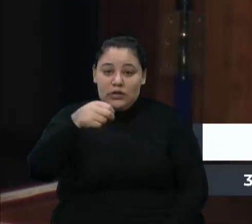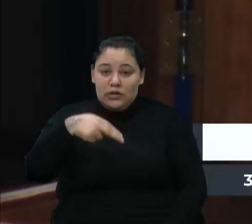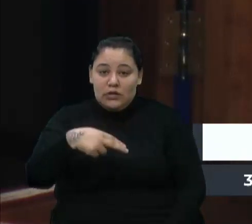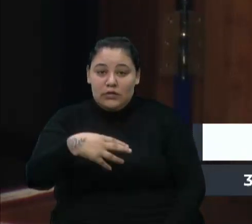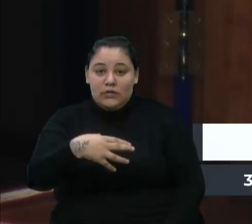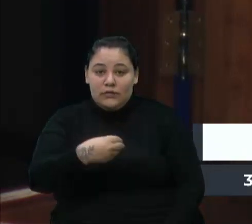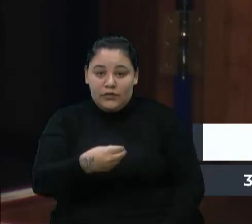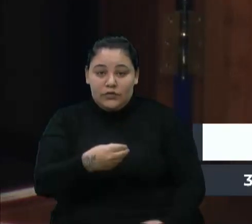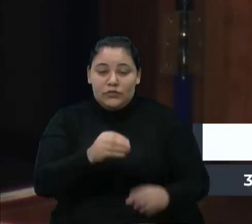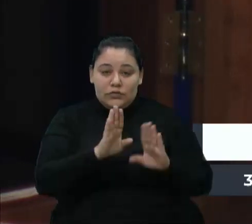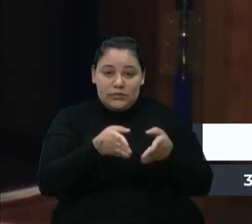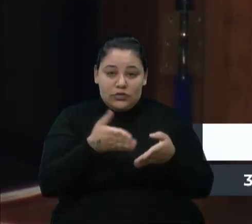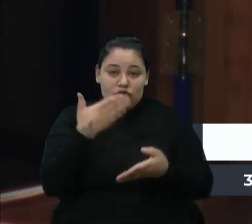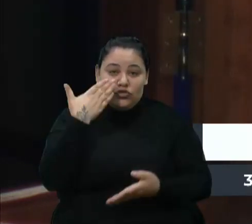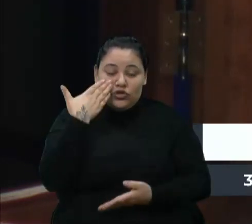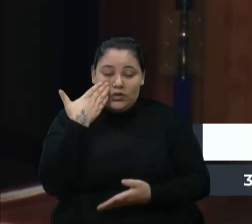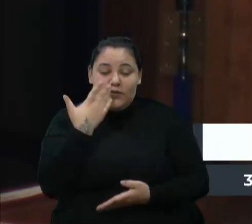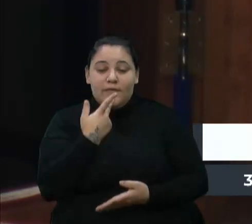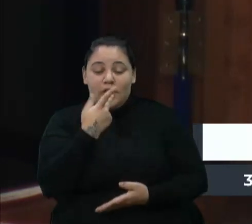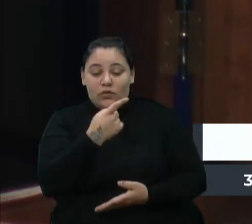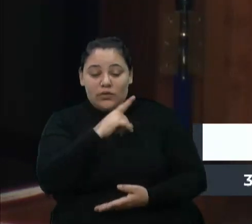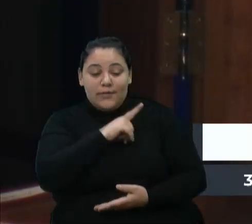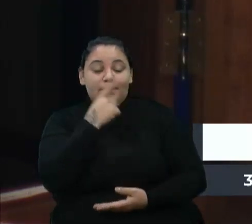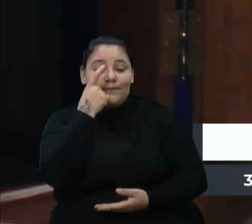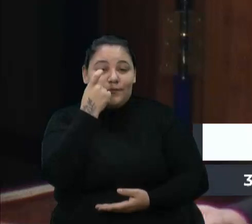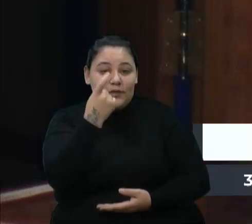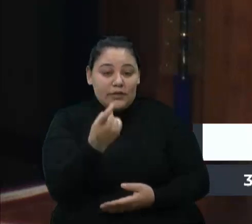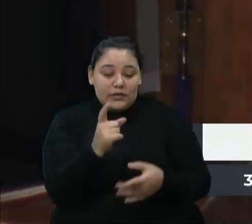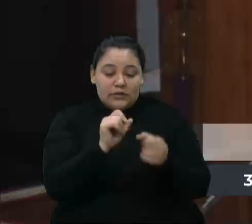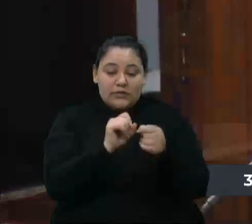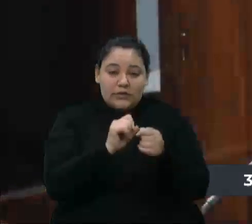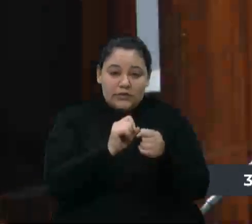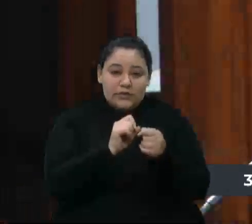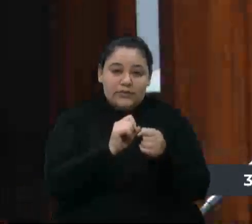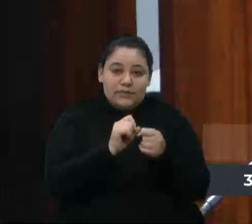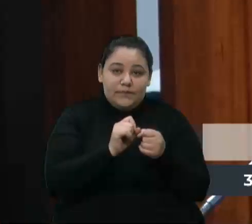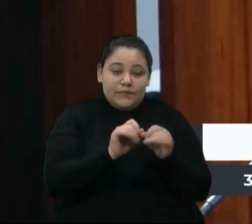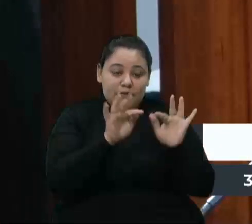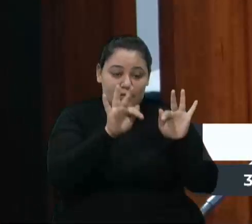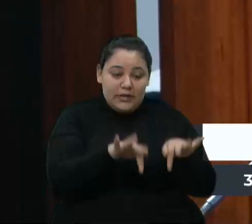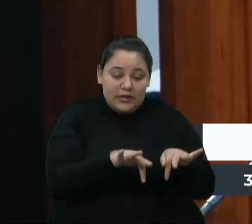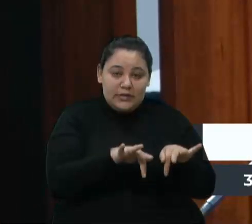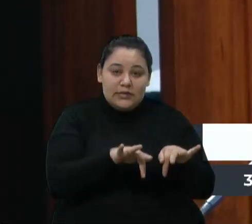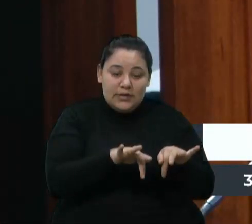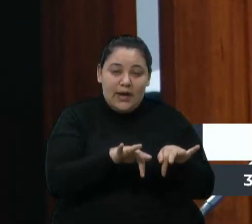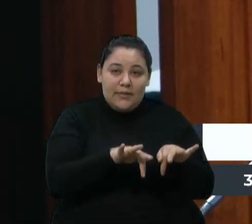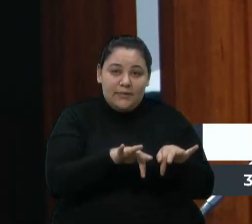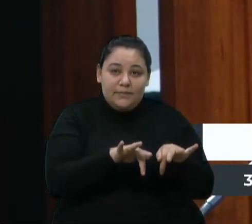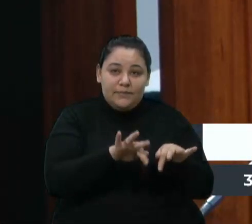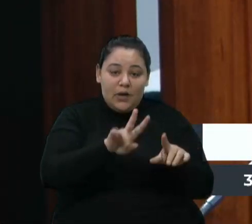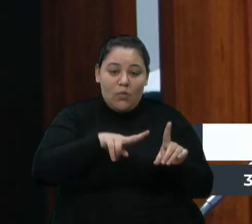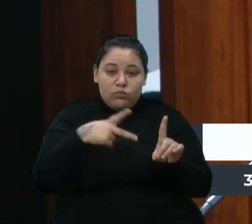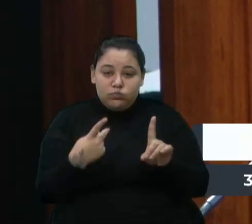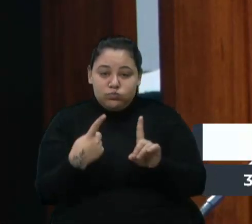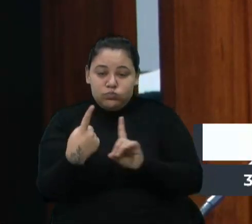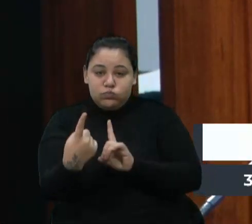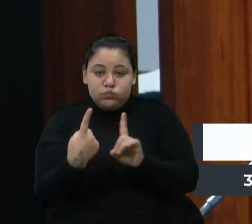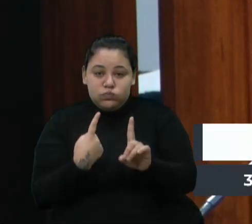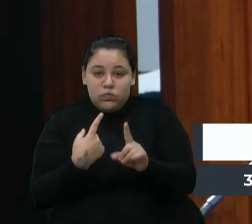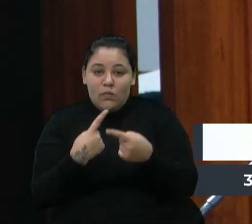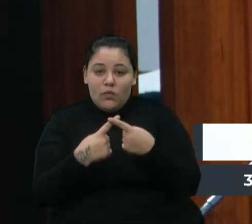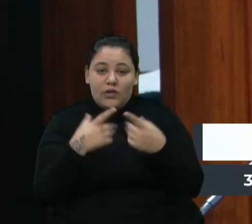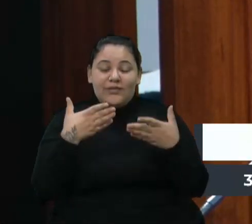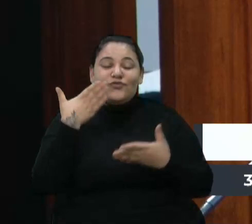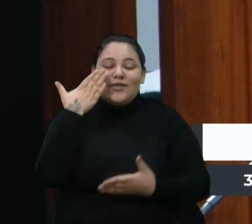que tem interesse de fazer terminar essa duplicação ali, porque sabemos que tem